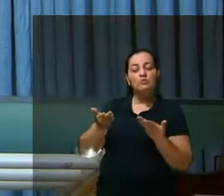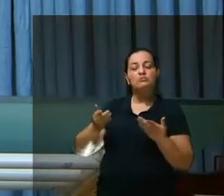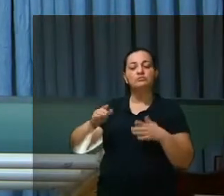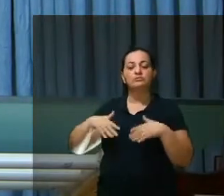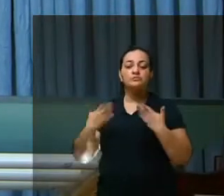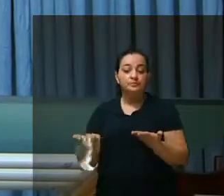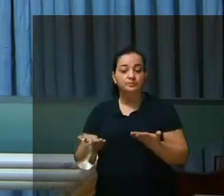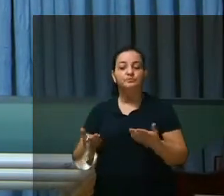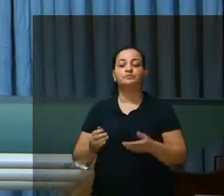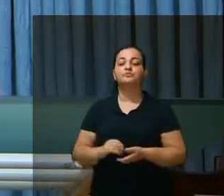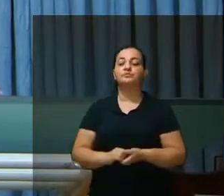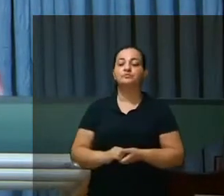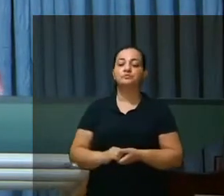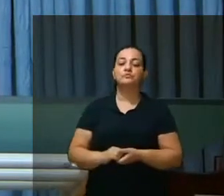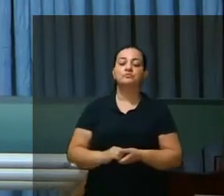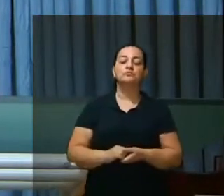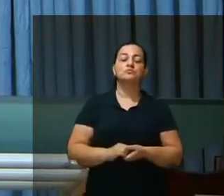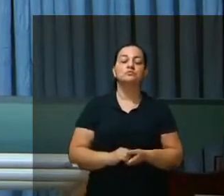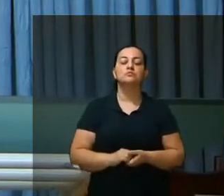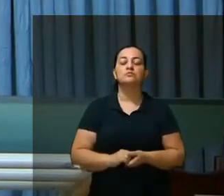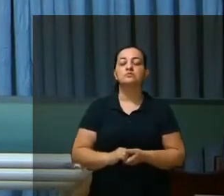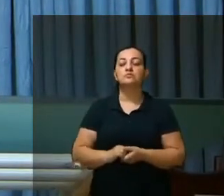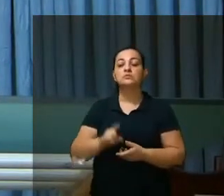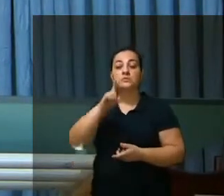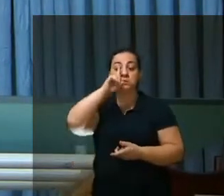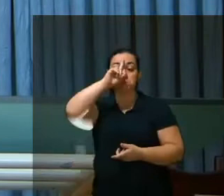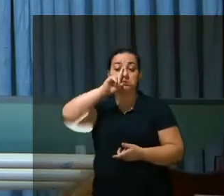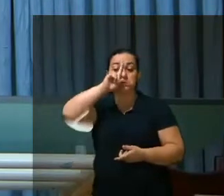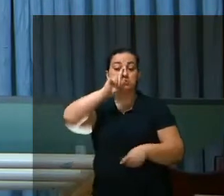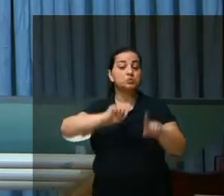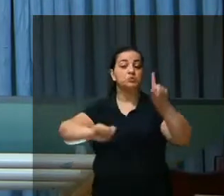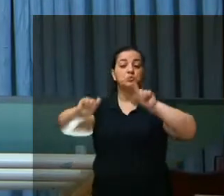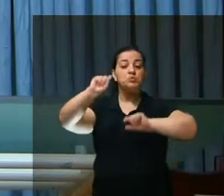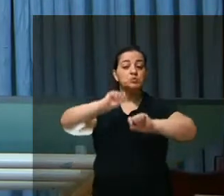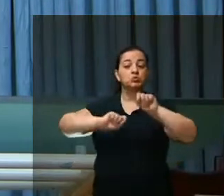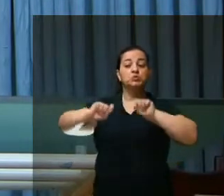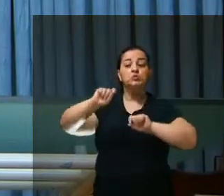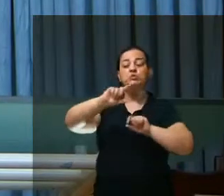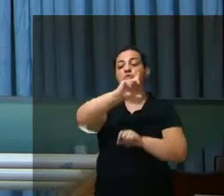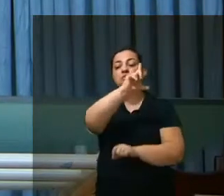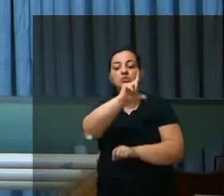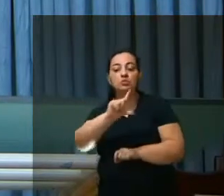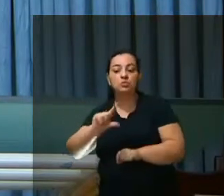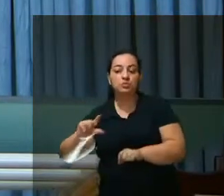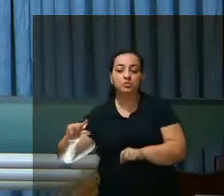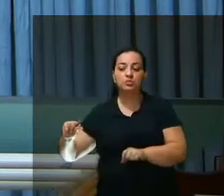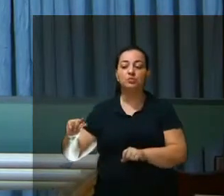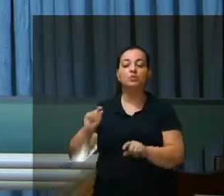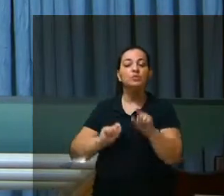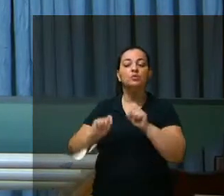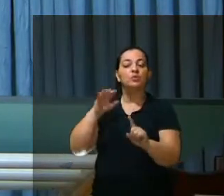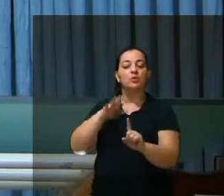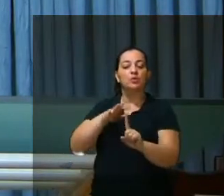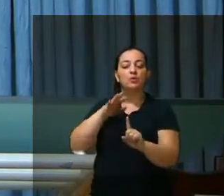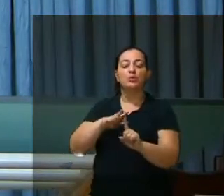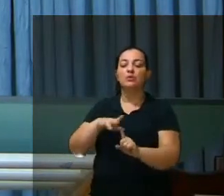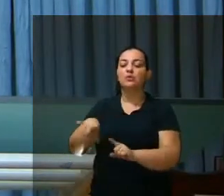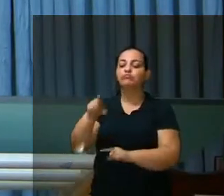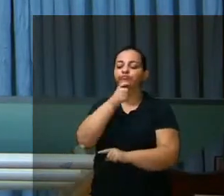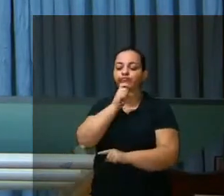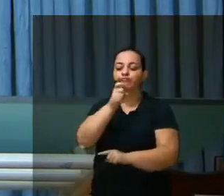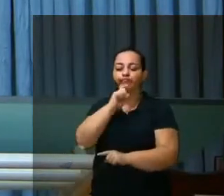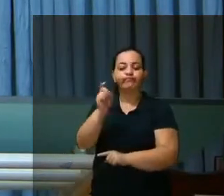né então o perigo de dessa decadência e levando a um